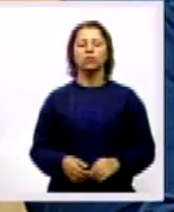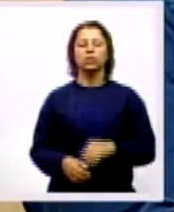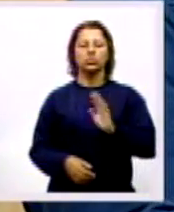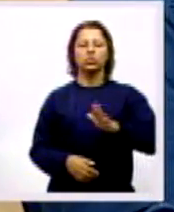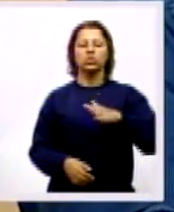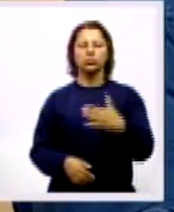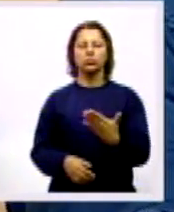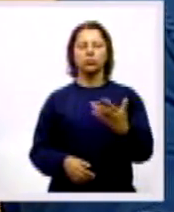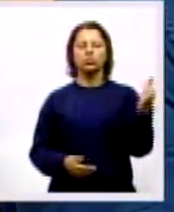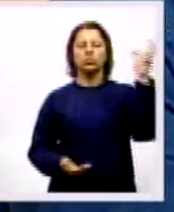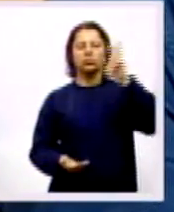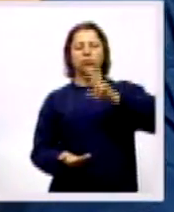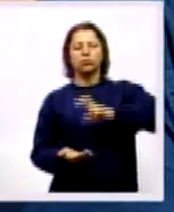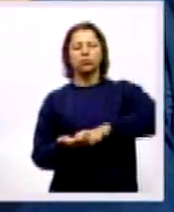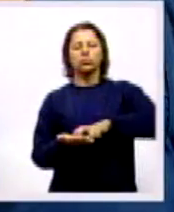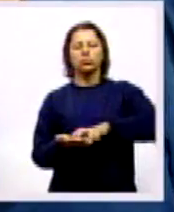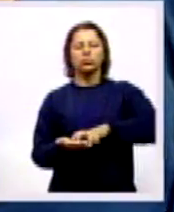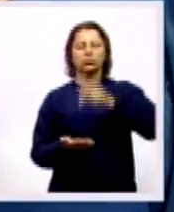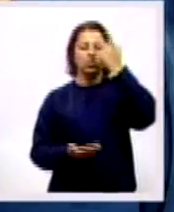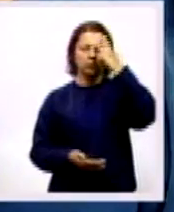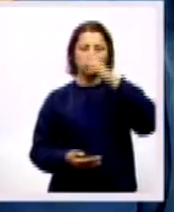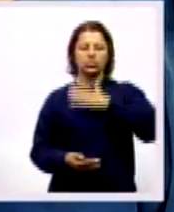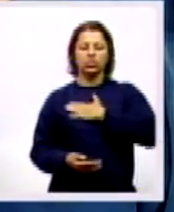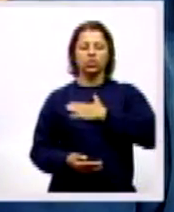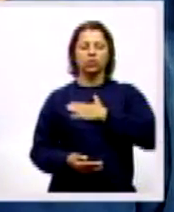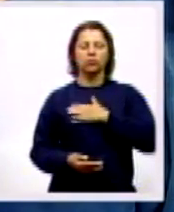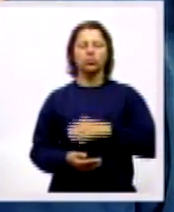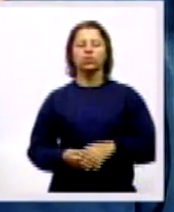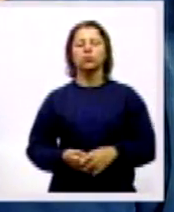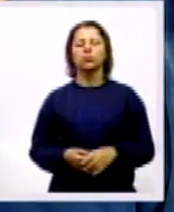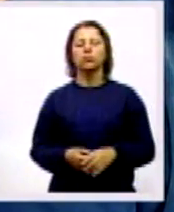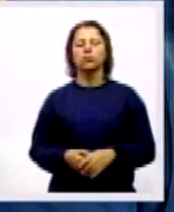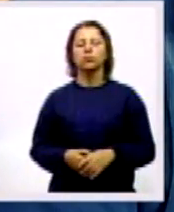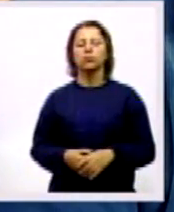quando o dia amanheceu, para mim,